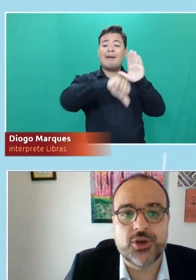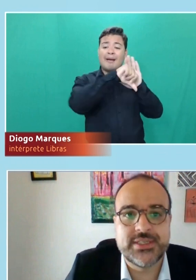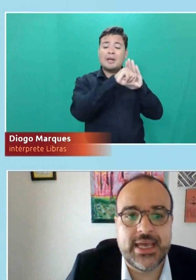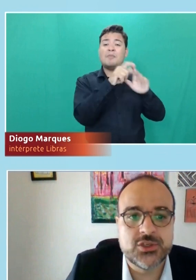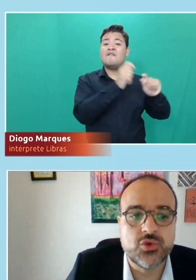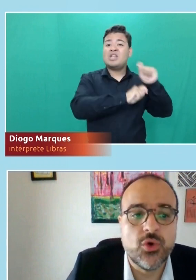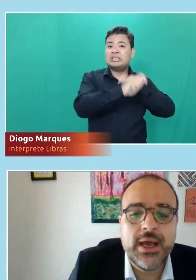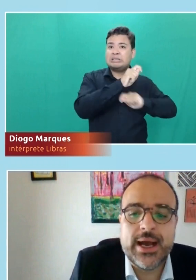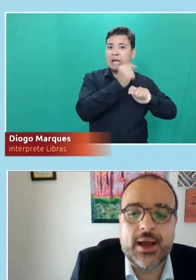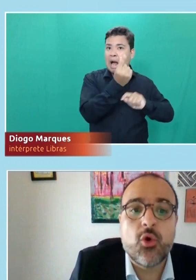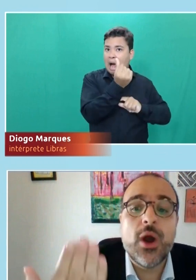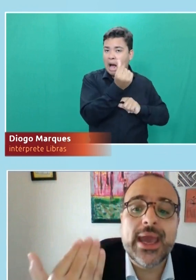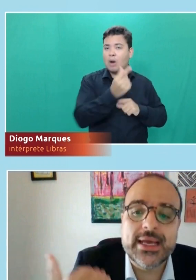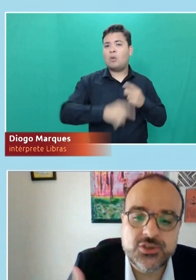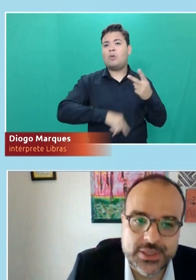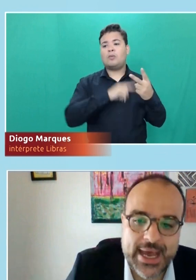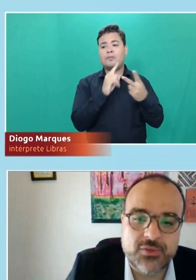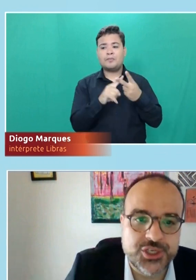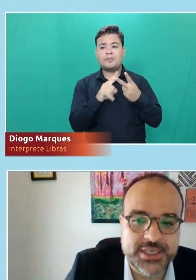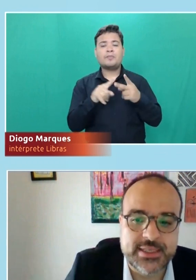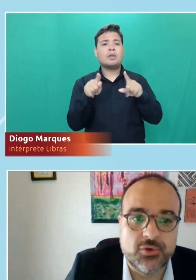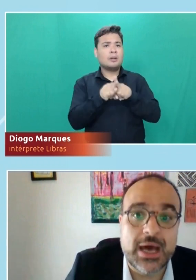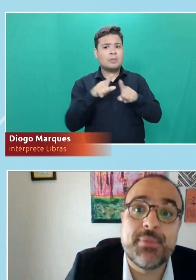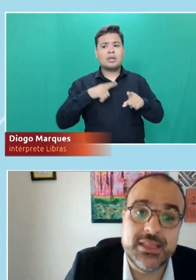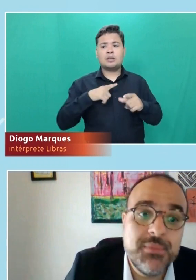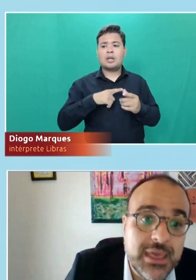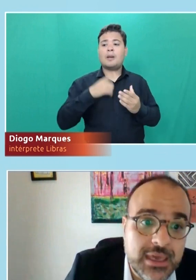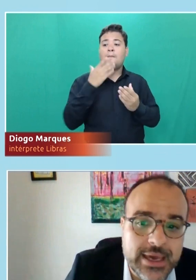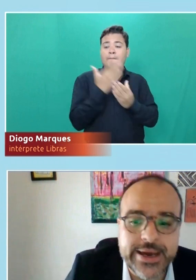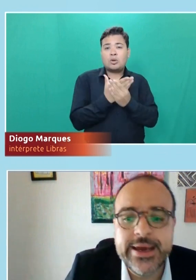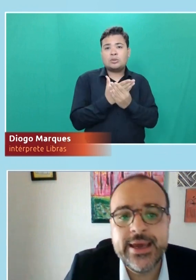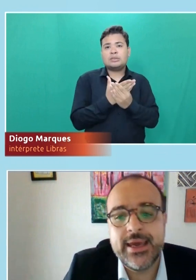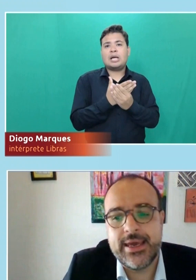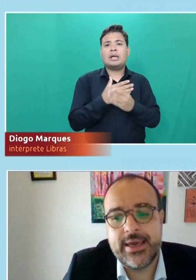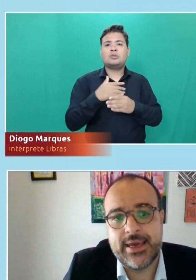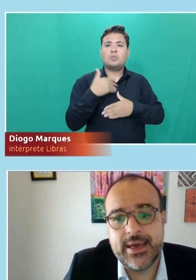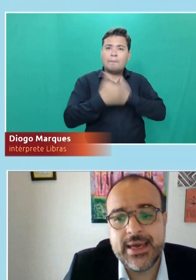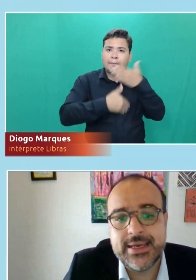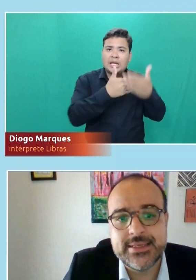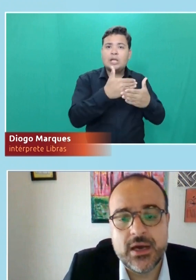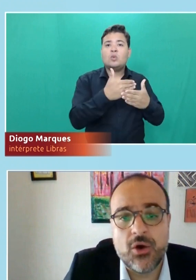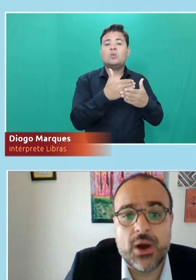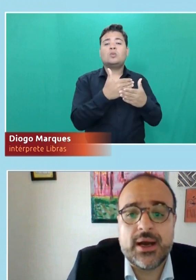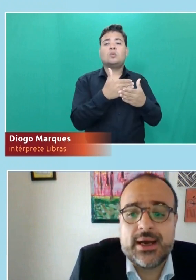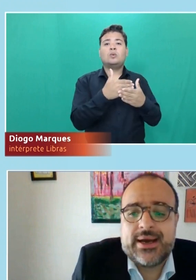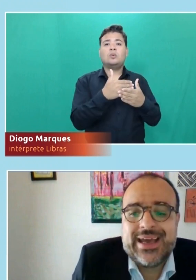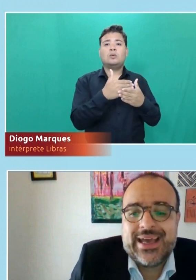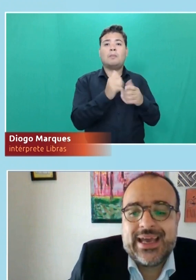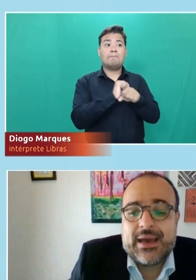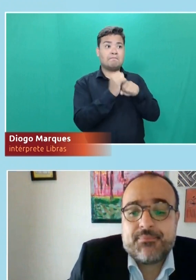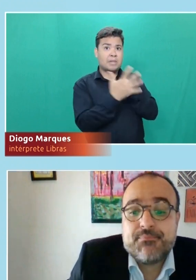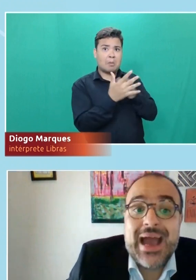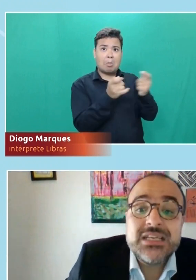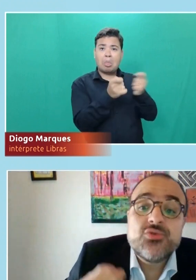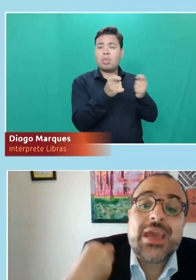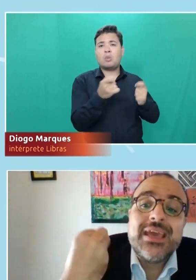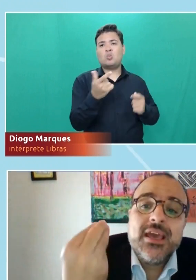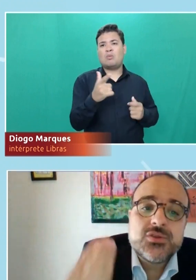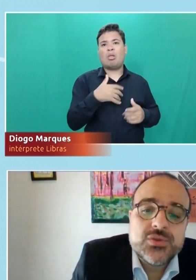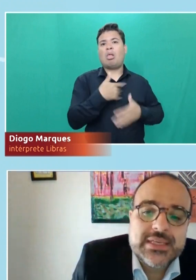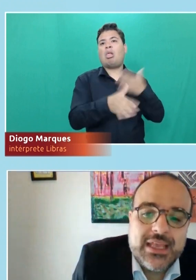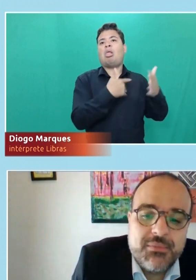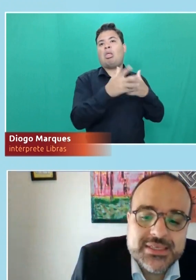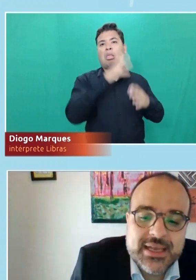desde todo o processo correlacionado à gestão da pandemia. Então, mais